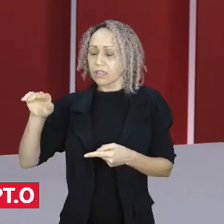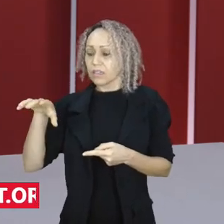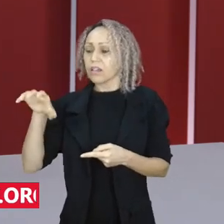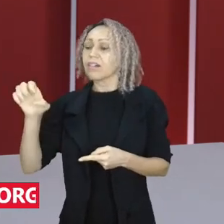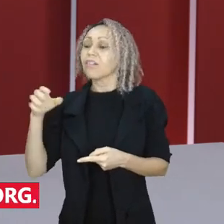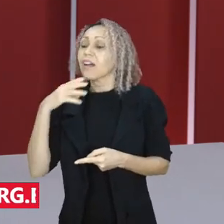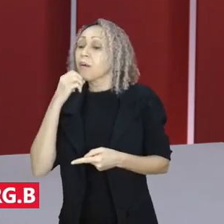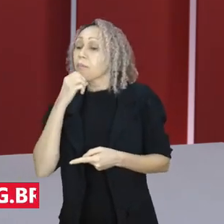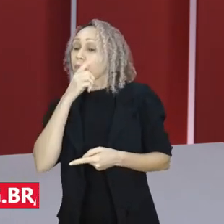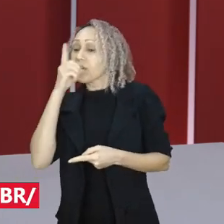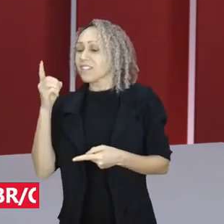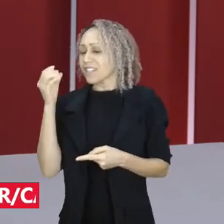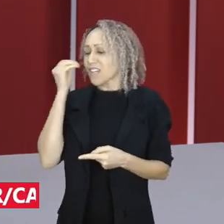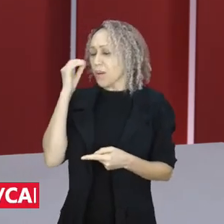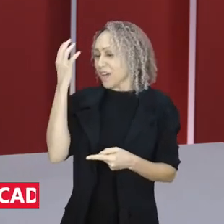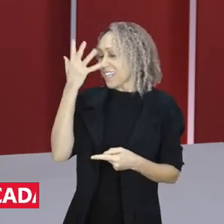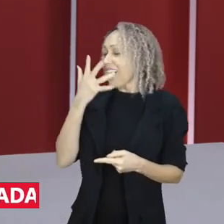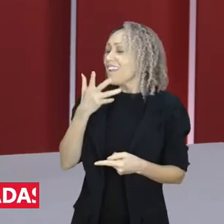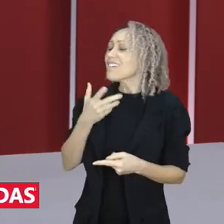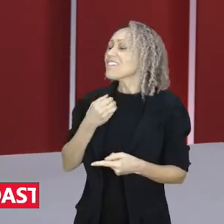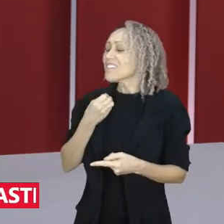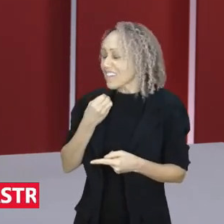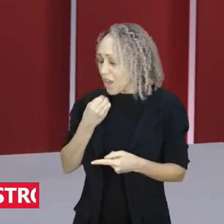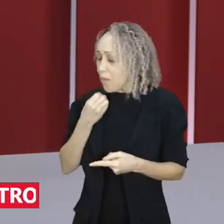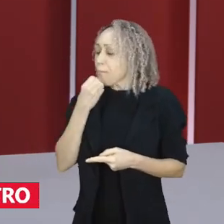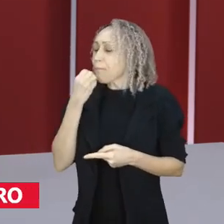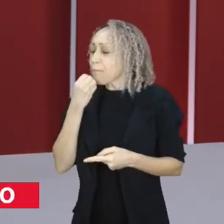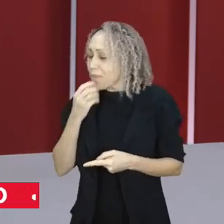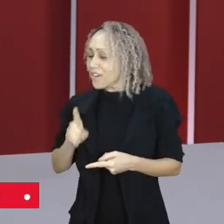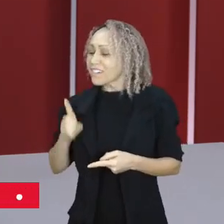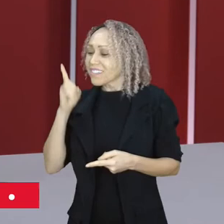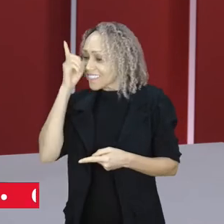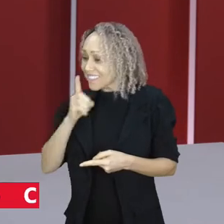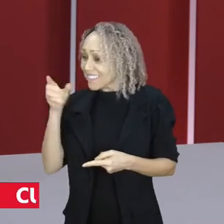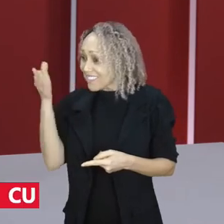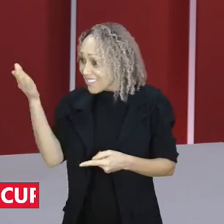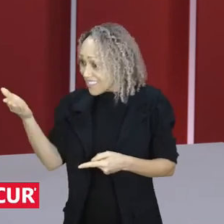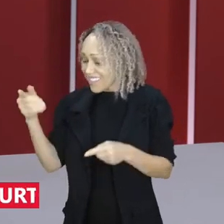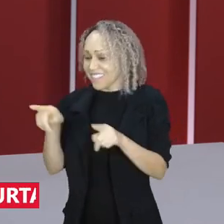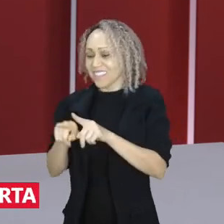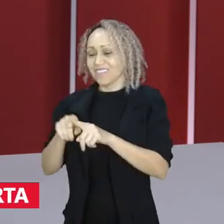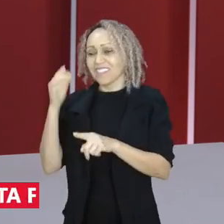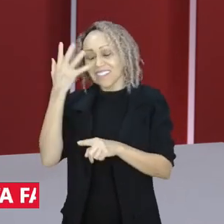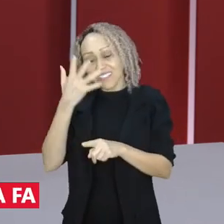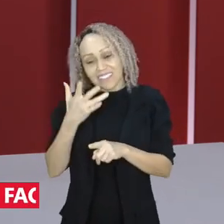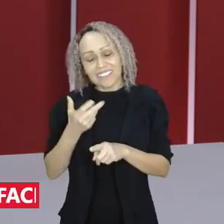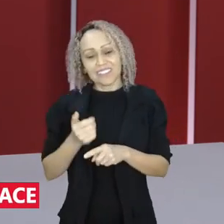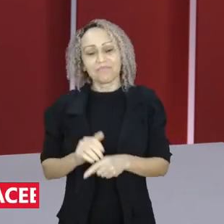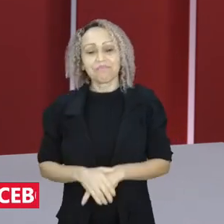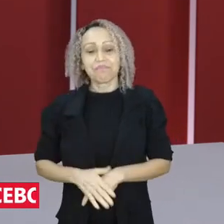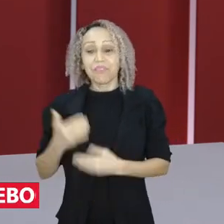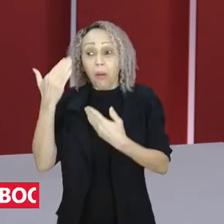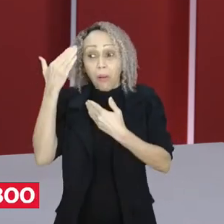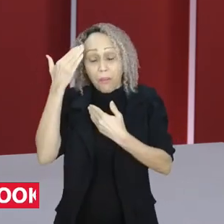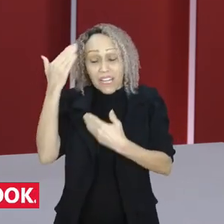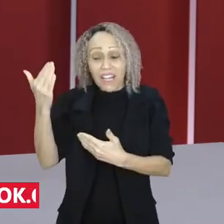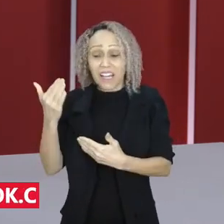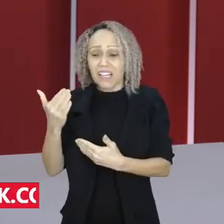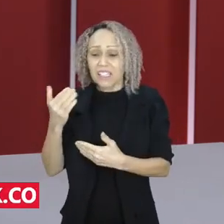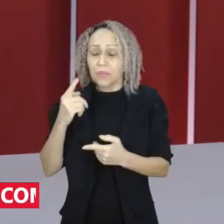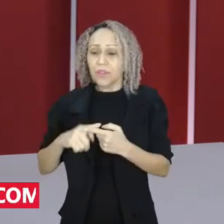lindo parabéns pelo seu grande trabalho muito obrigada obrigada por vocês estarem aqui com a gente diariamente